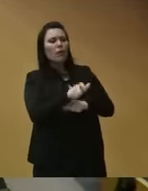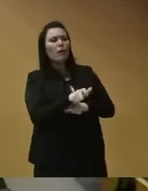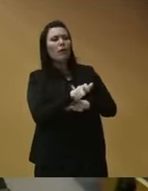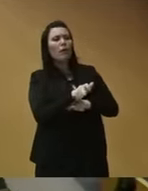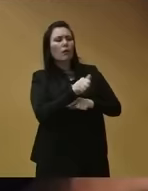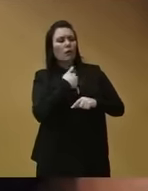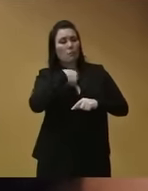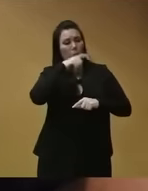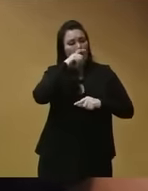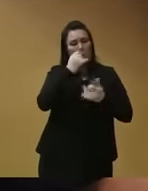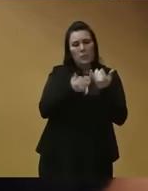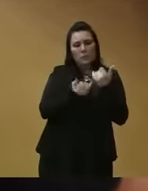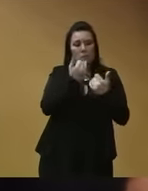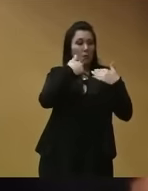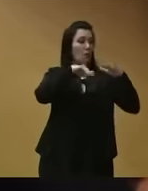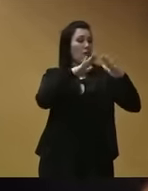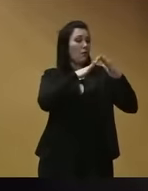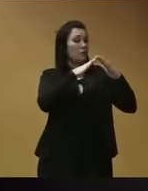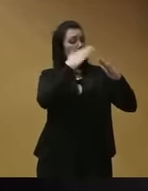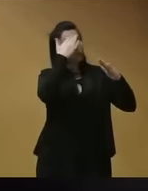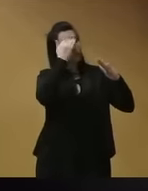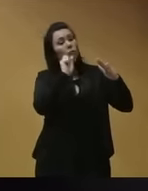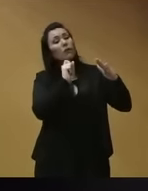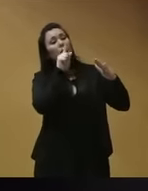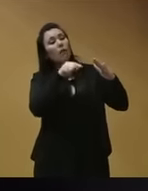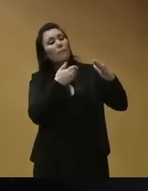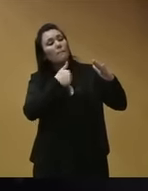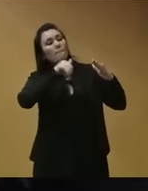sobre muitos textos, sobre muitas pessoas,